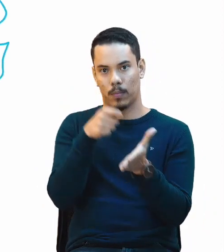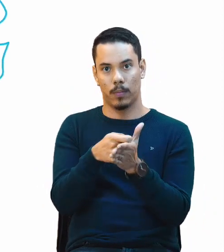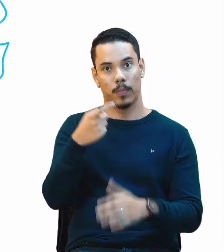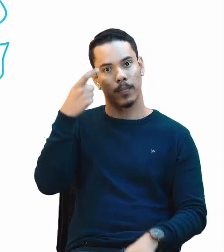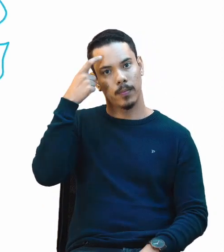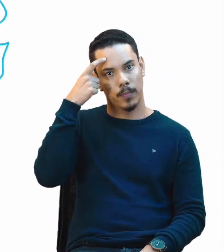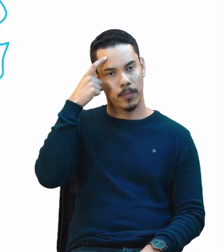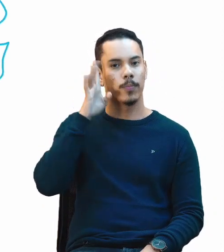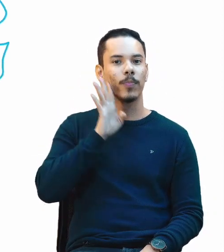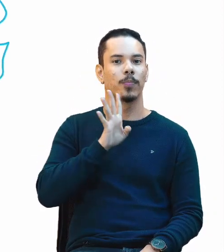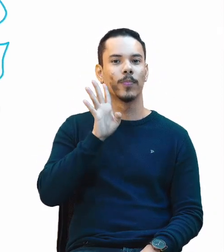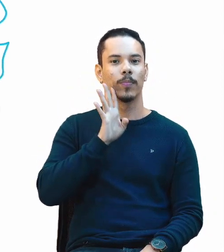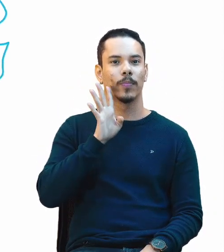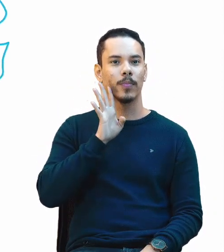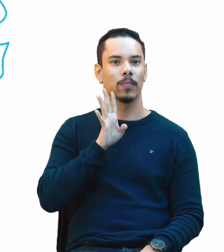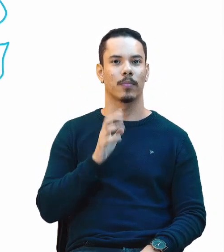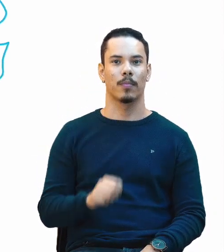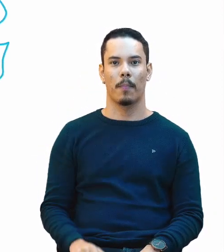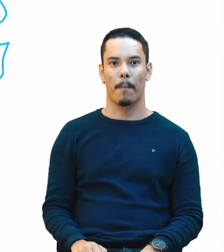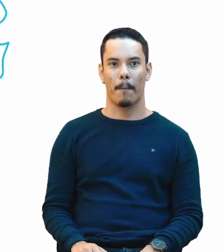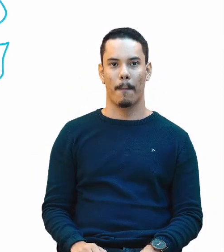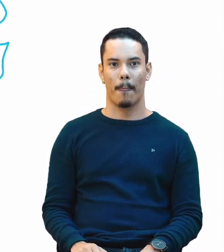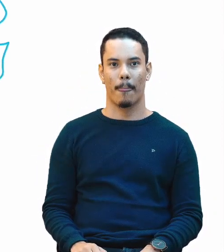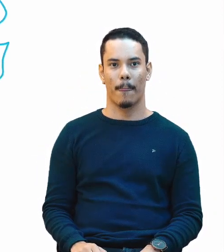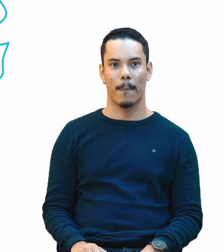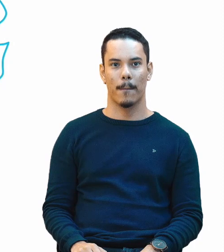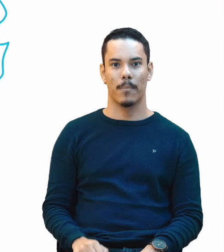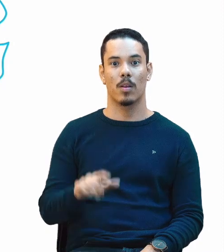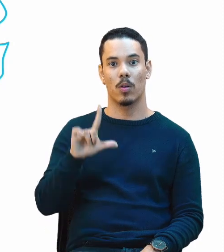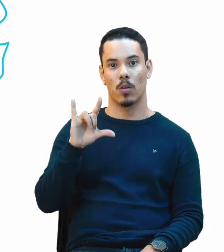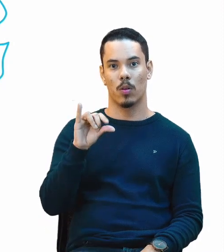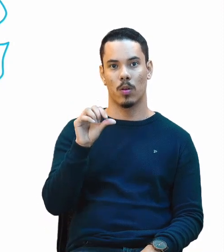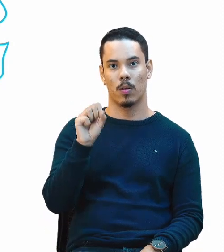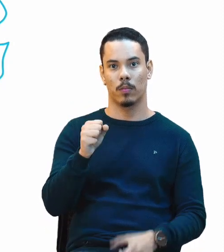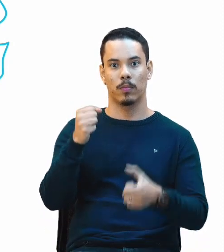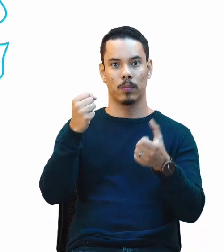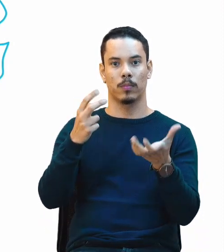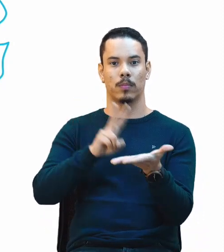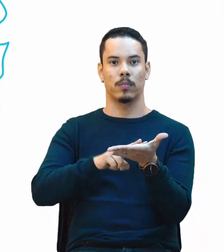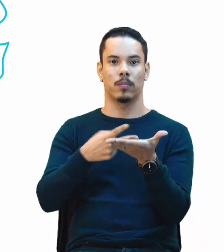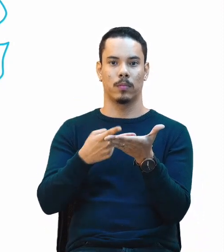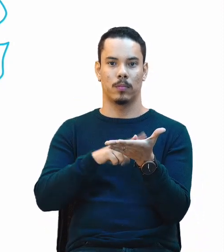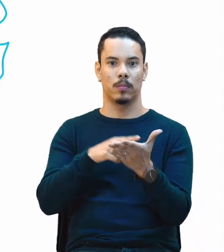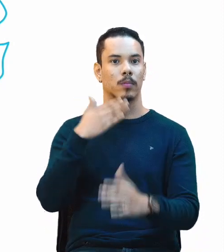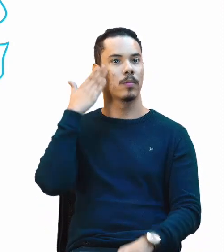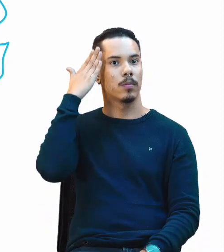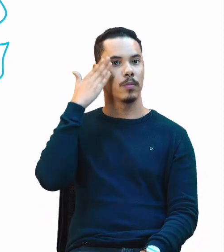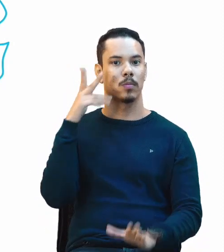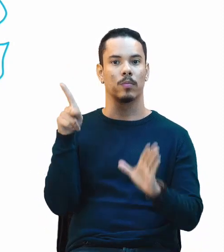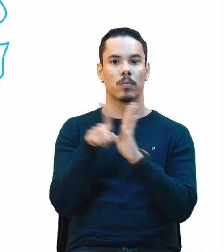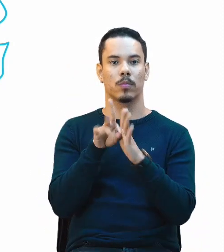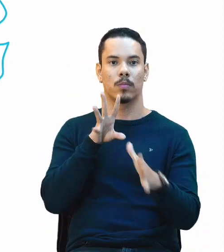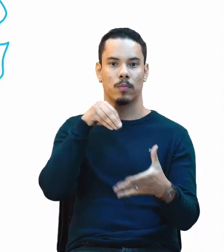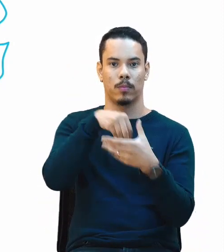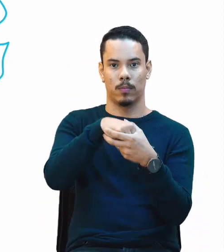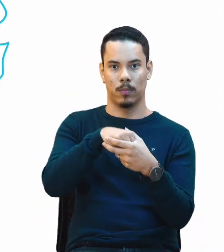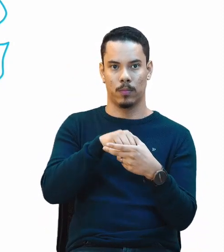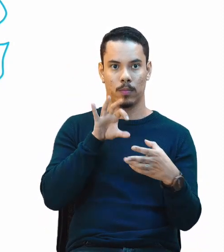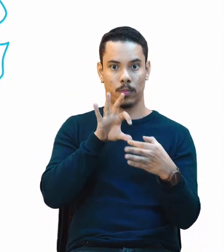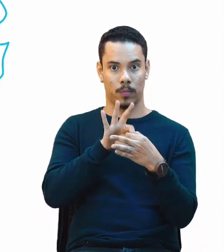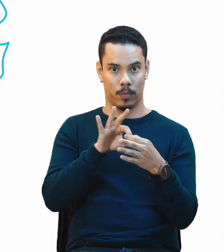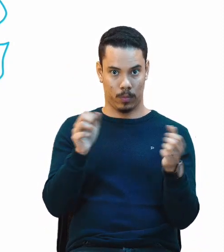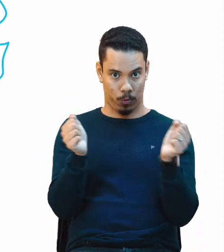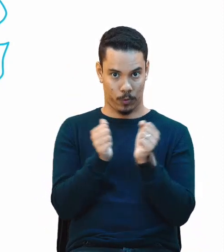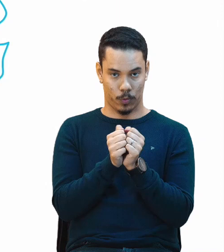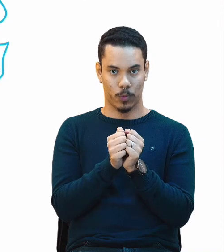legal. O termo grego logos pode ser traduzido por discurso racional. Viu